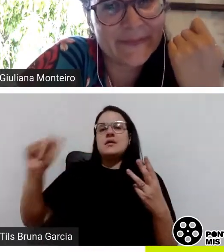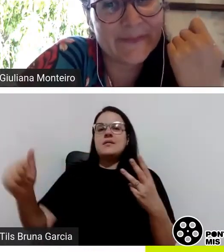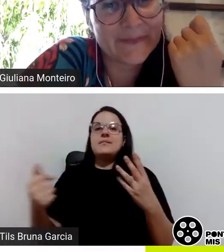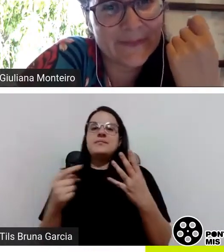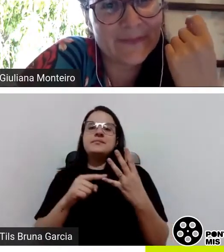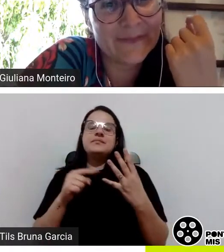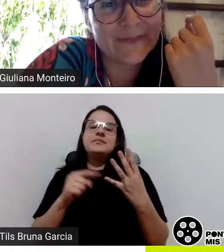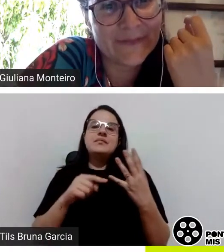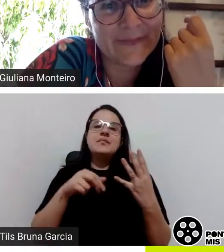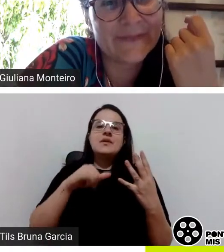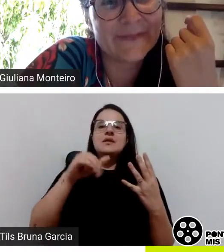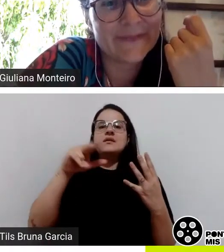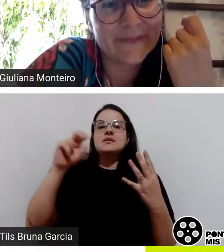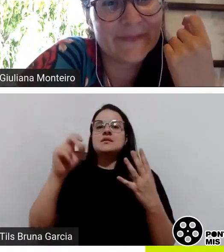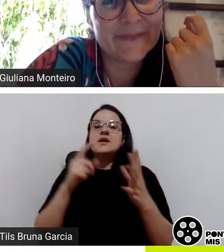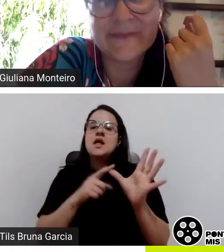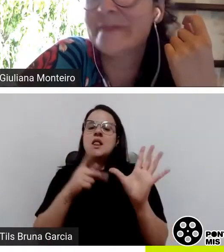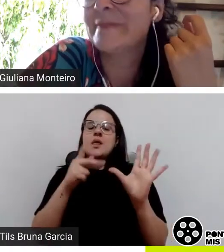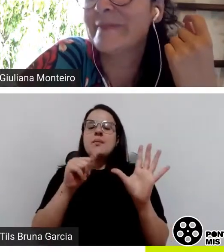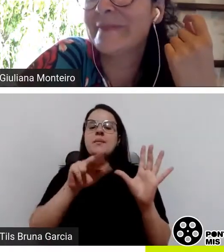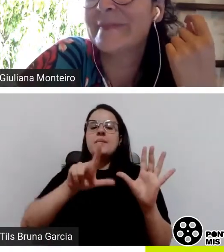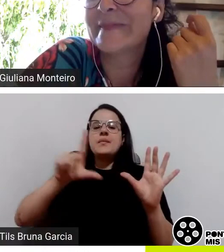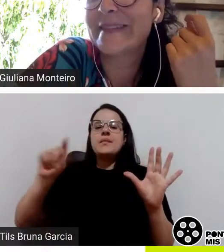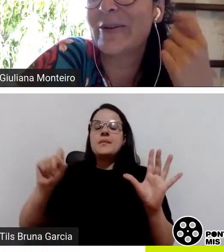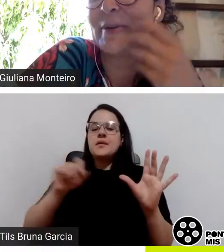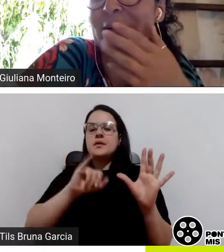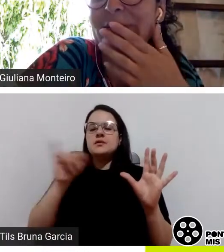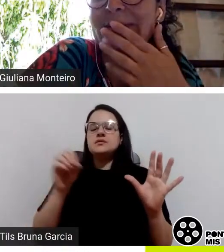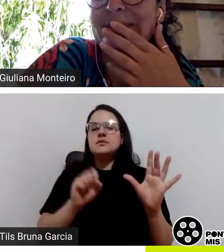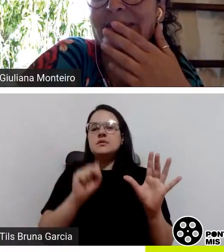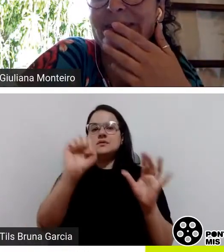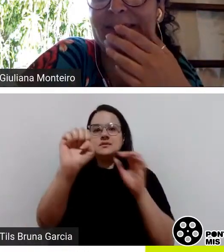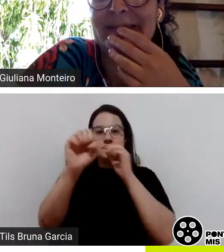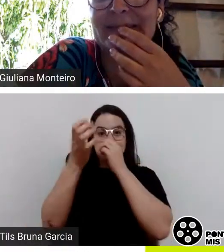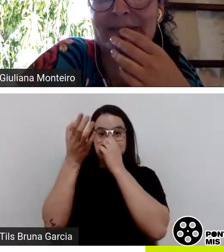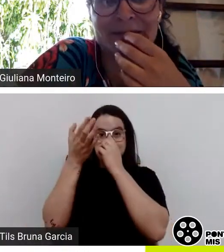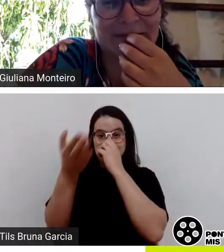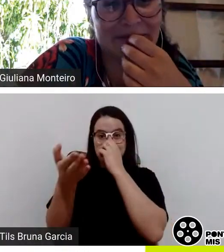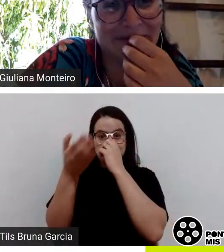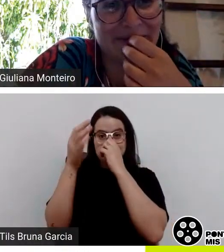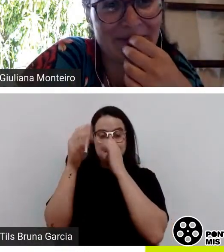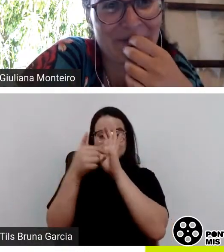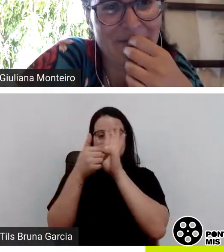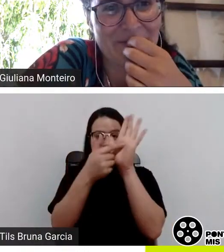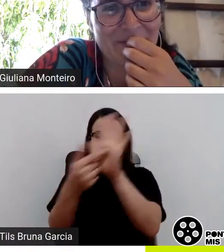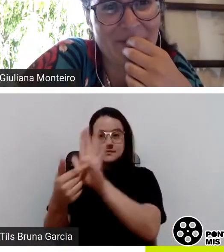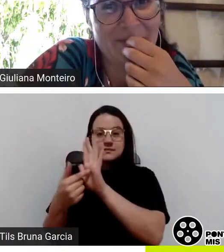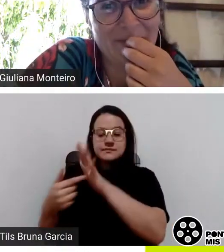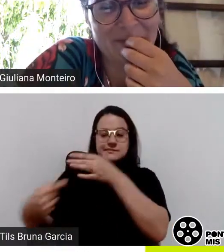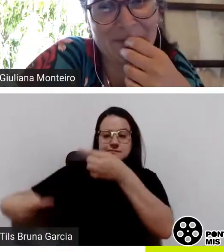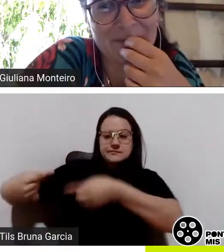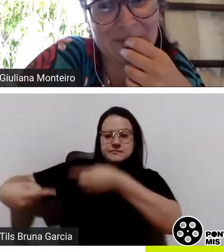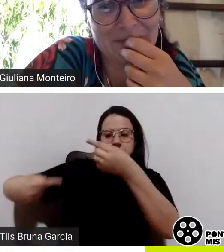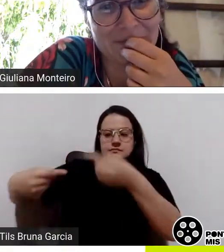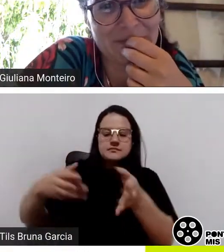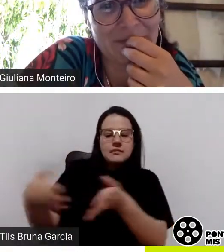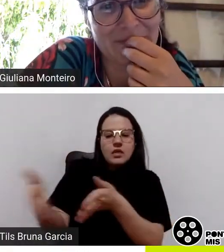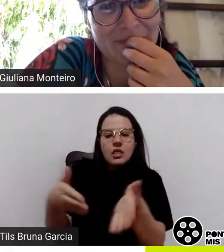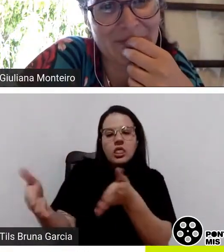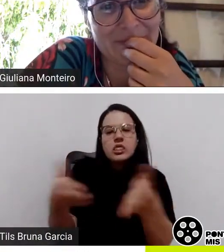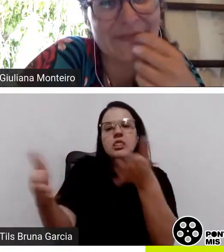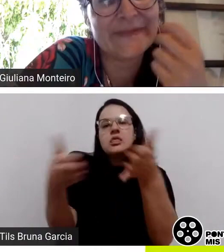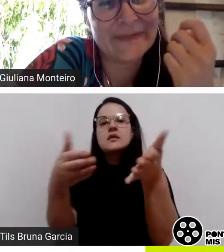e o Paulo José. Agora, imagina, aquela cena do Paulo José e do Tonico que eles discutem na Pinguela, aquela cena antes da Pinguela, que é